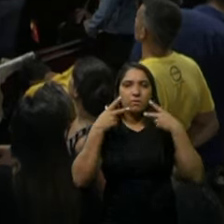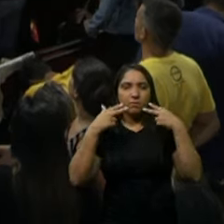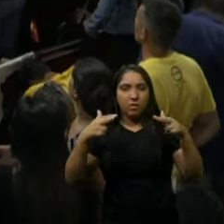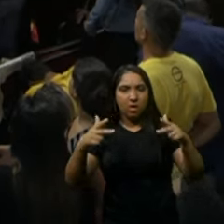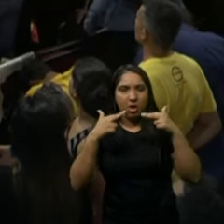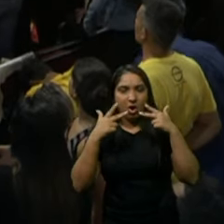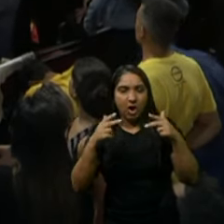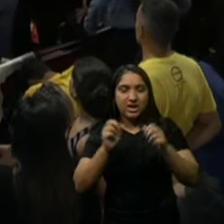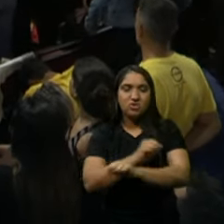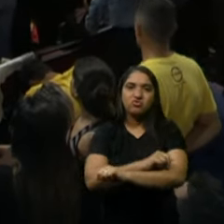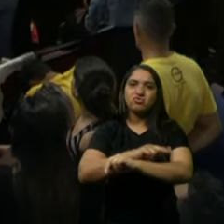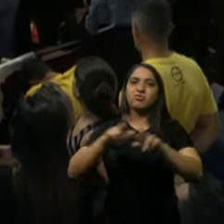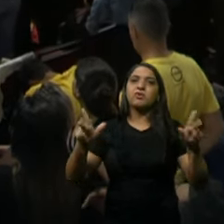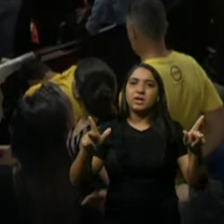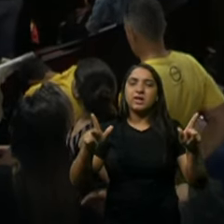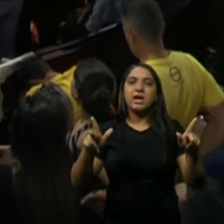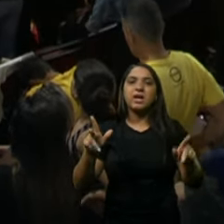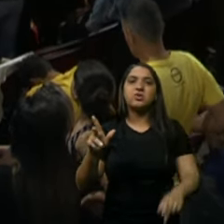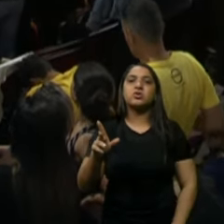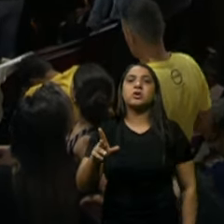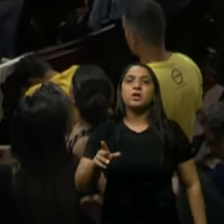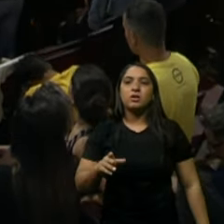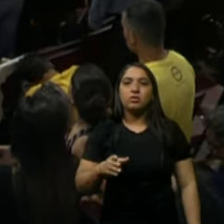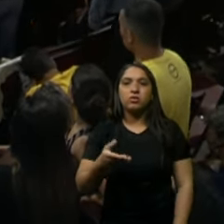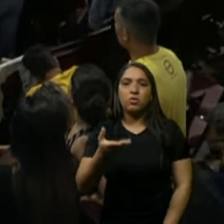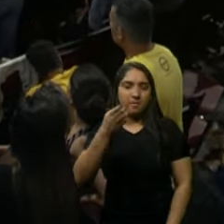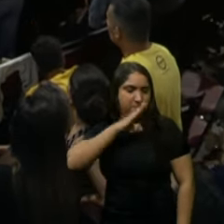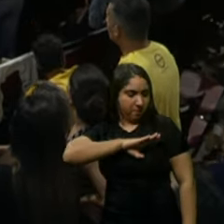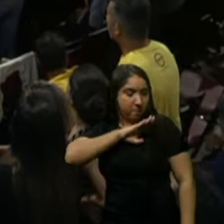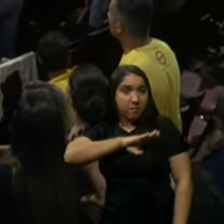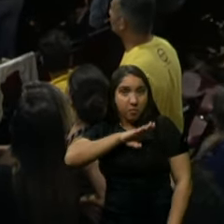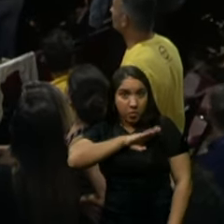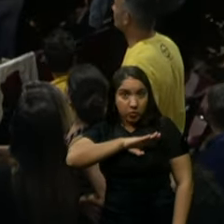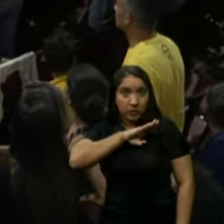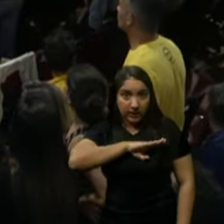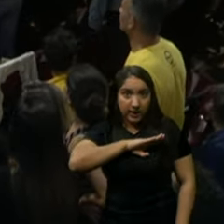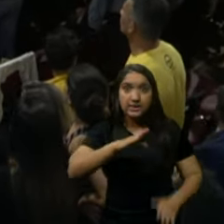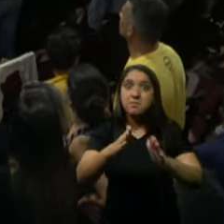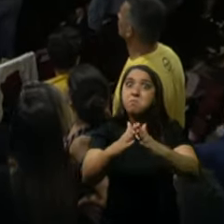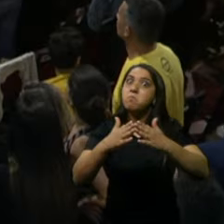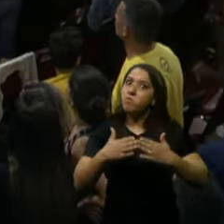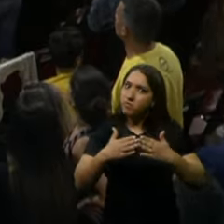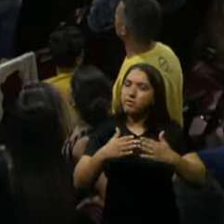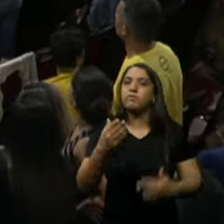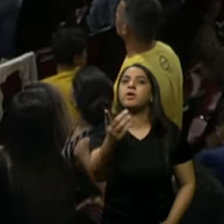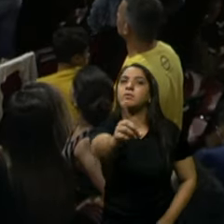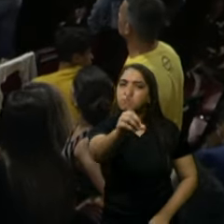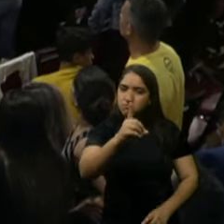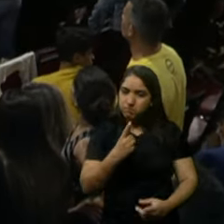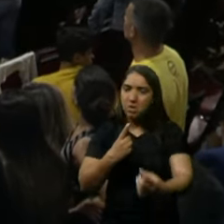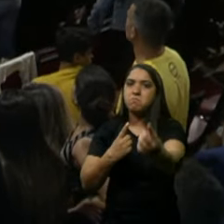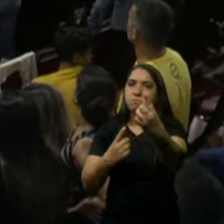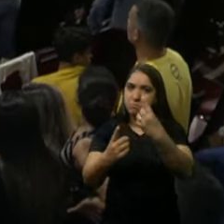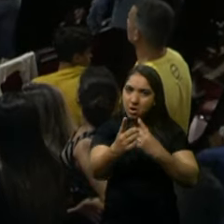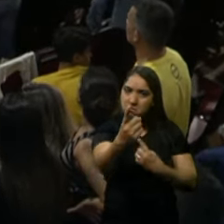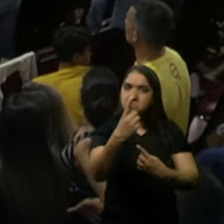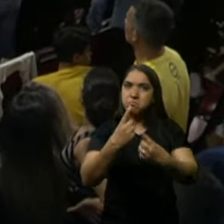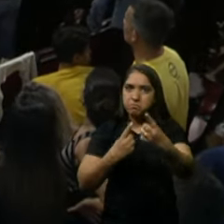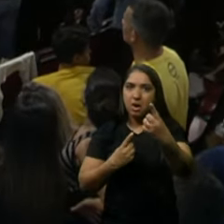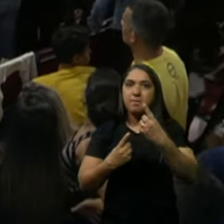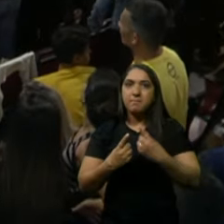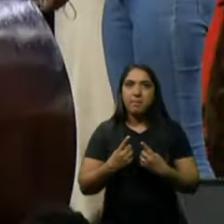profeticamente para nós declararmos algo sobre os elos das Nações bem rápido Japão quem mais